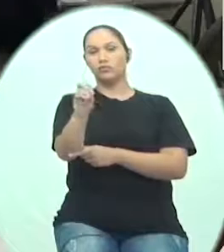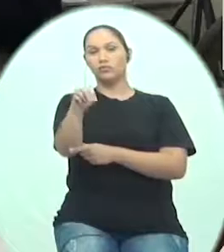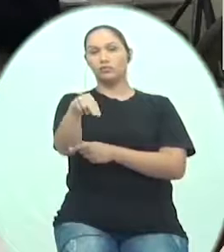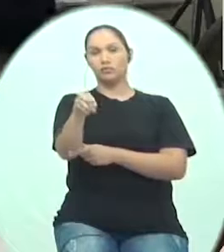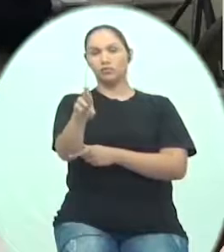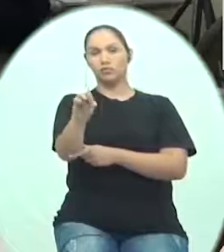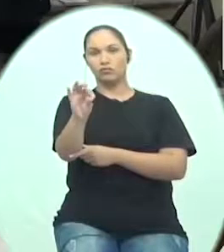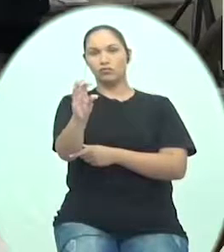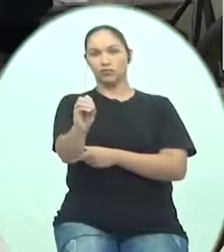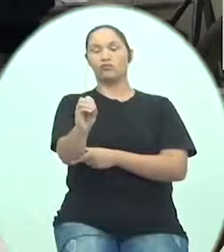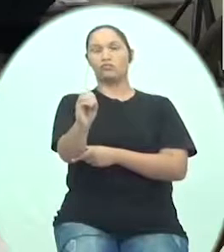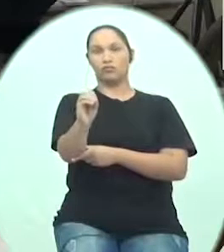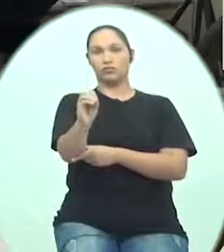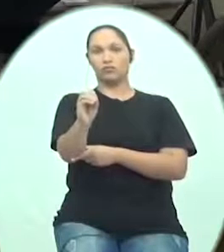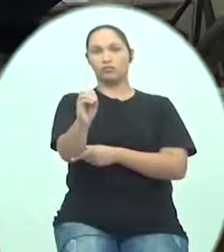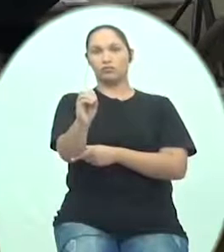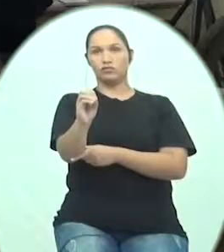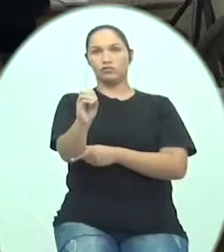Polícia